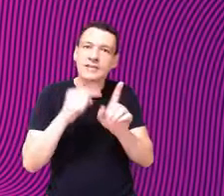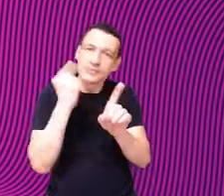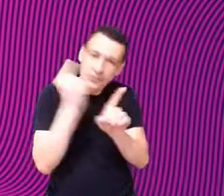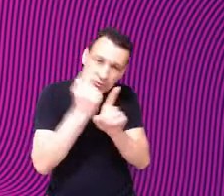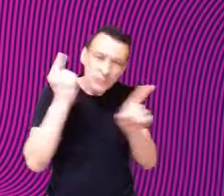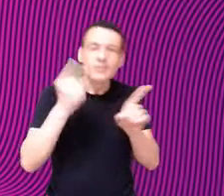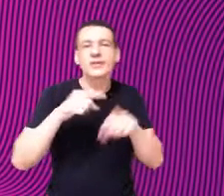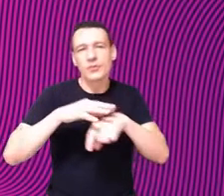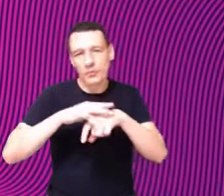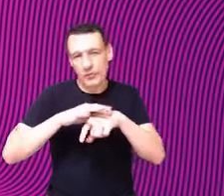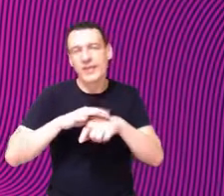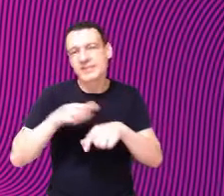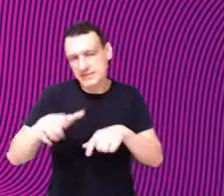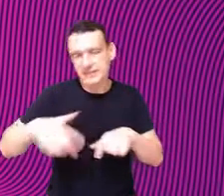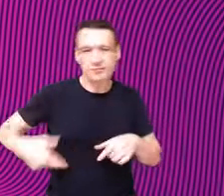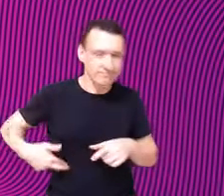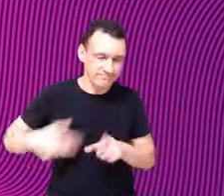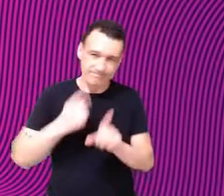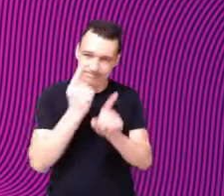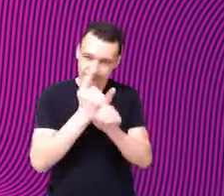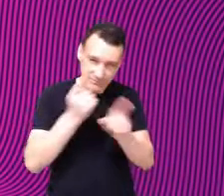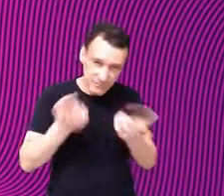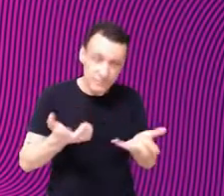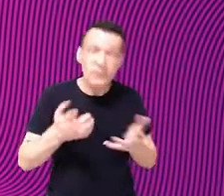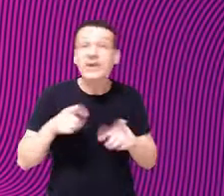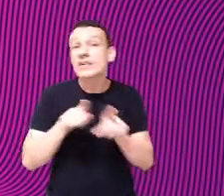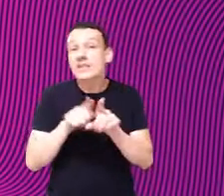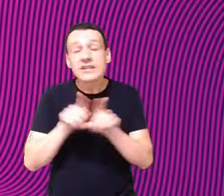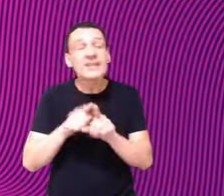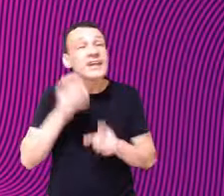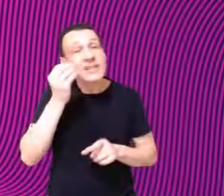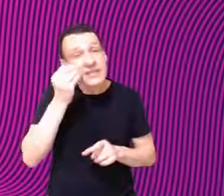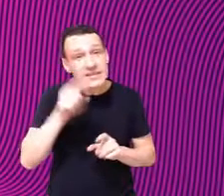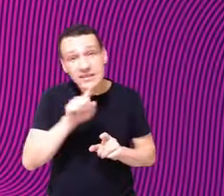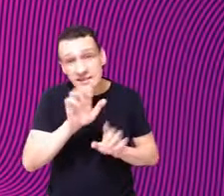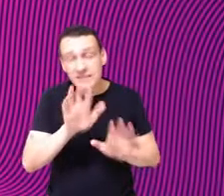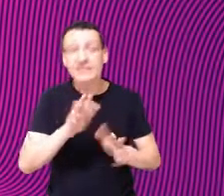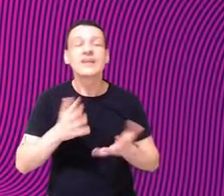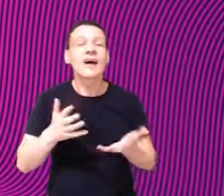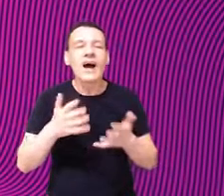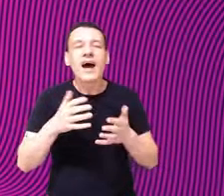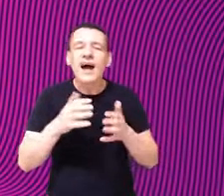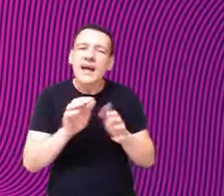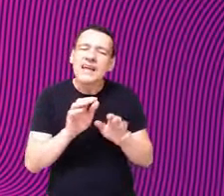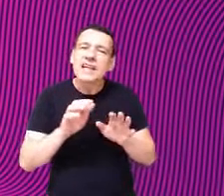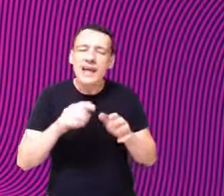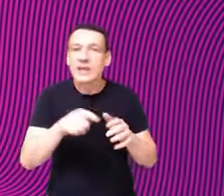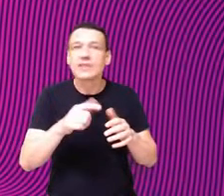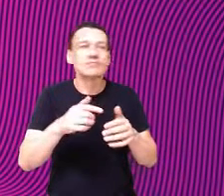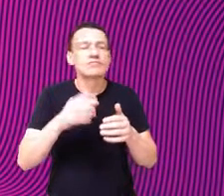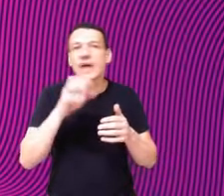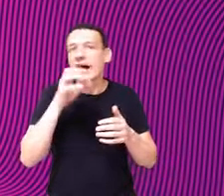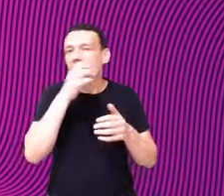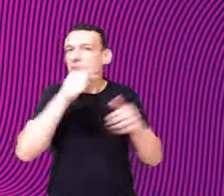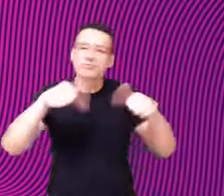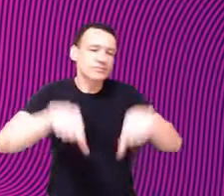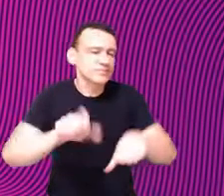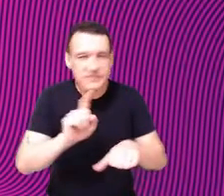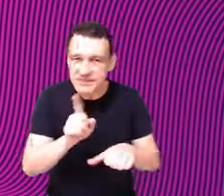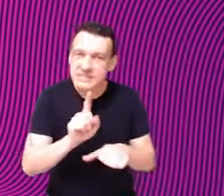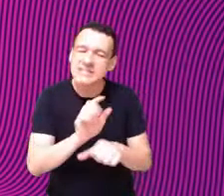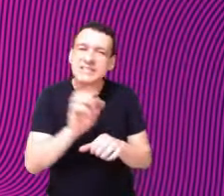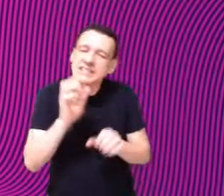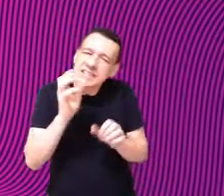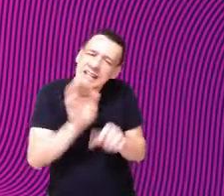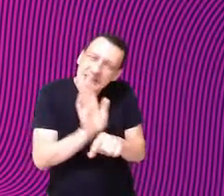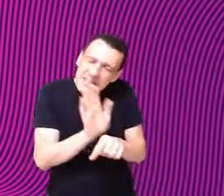crônica e a tentativa do retardo da evolução, buscando a melhor qualidade de vida para os nossos